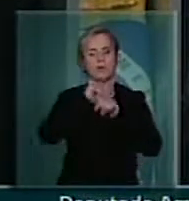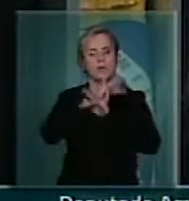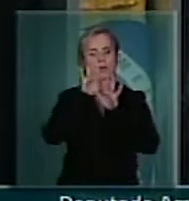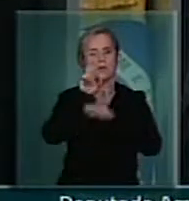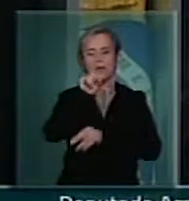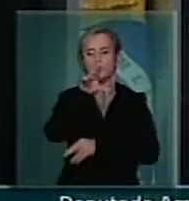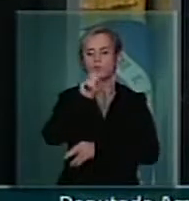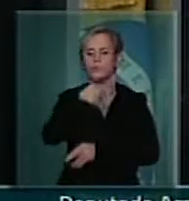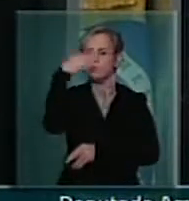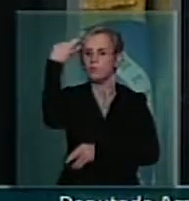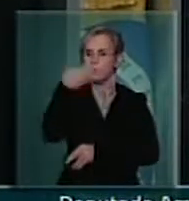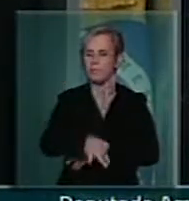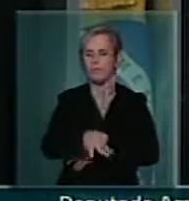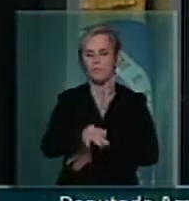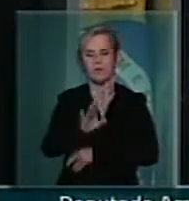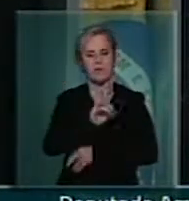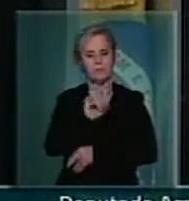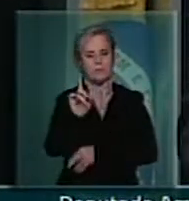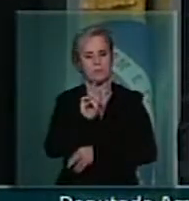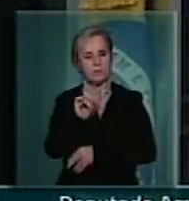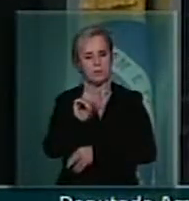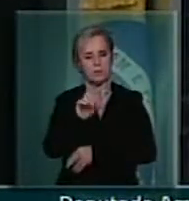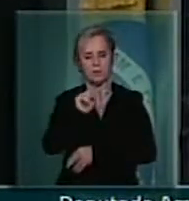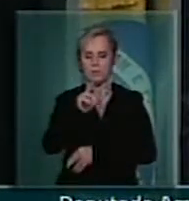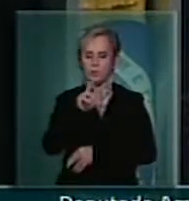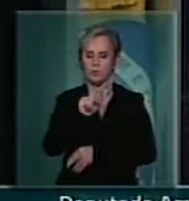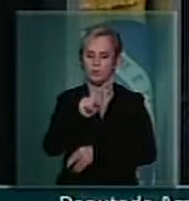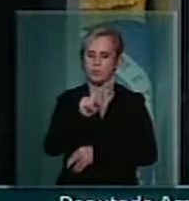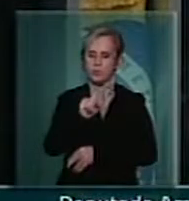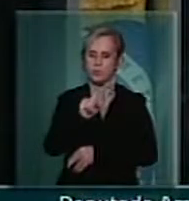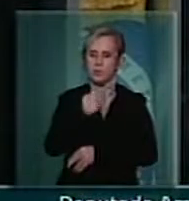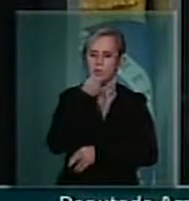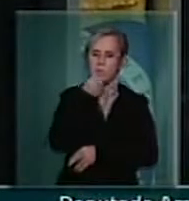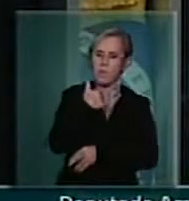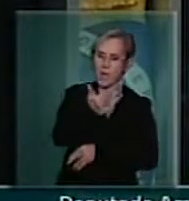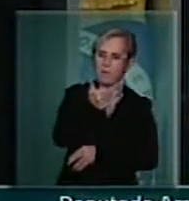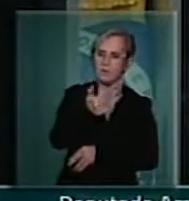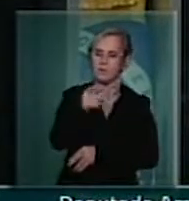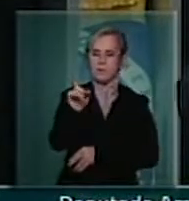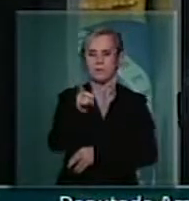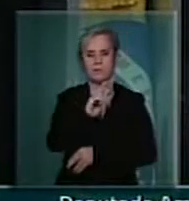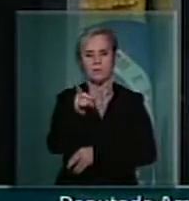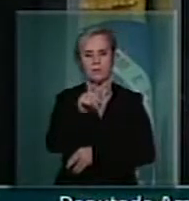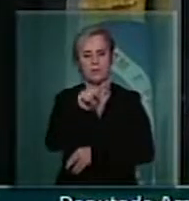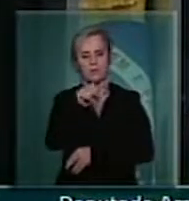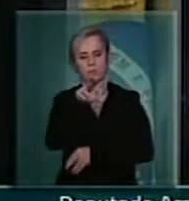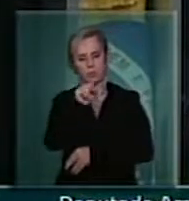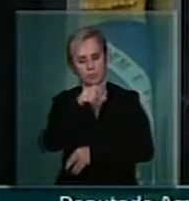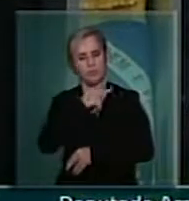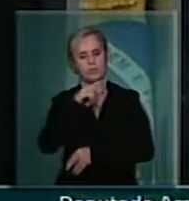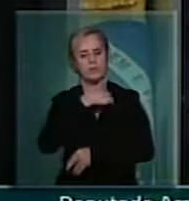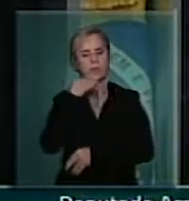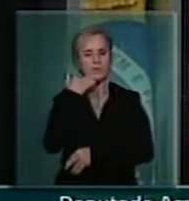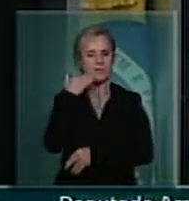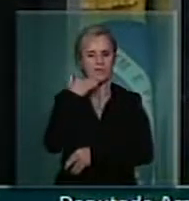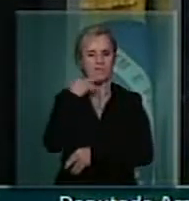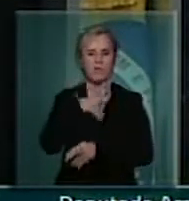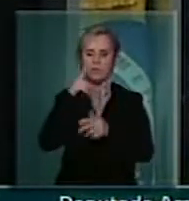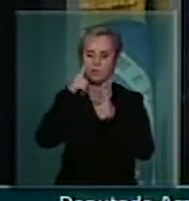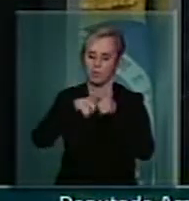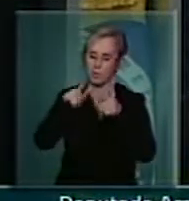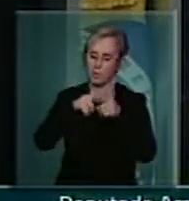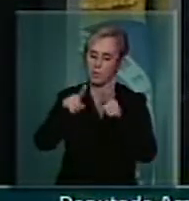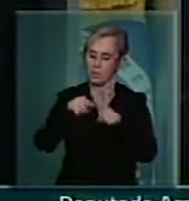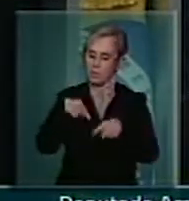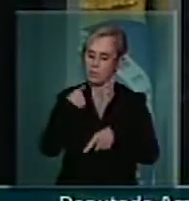ideal, não é que o SUS esteja funcionando muito bem. O SUS tem deficiência, mas nós temos